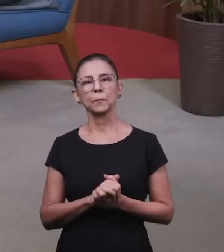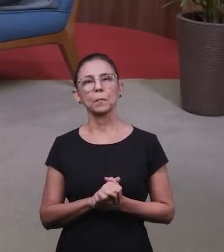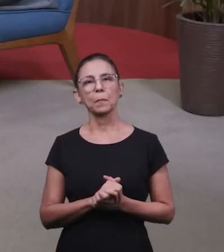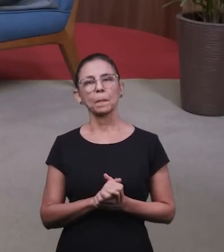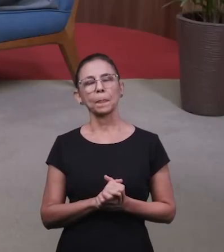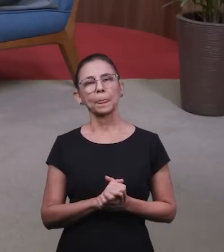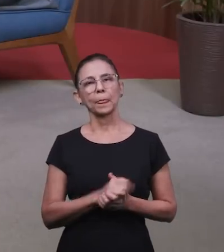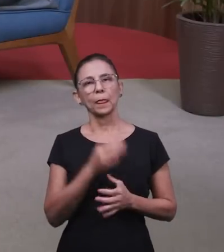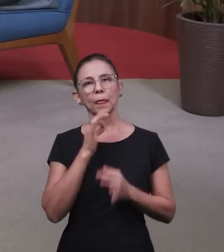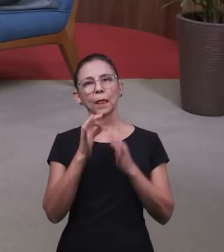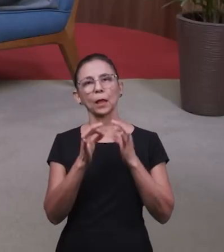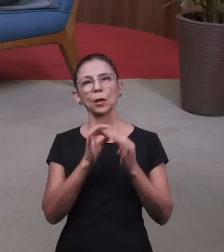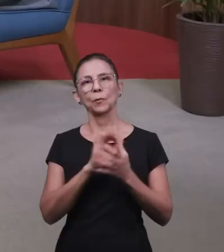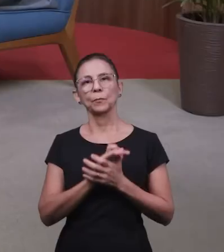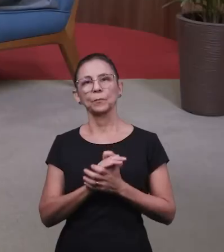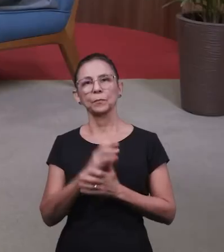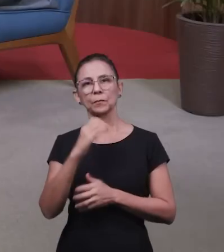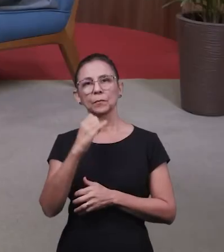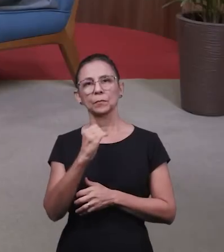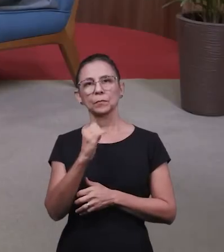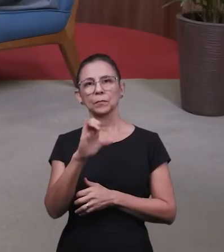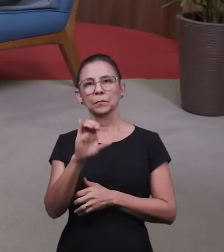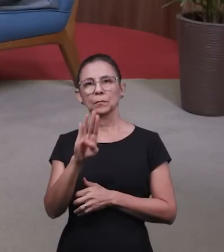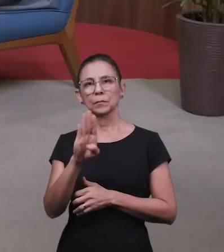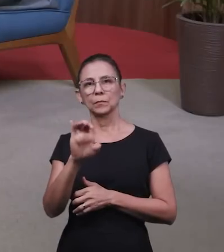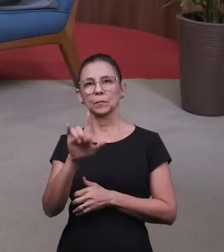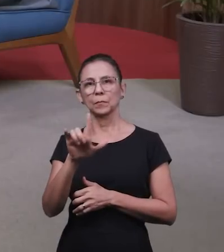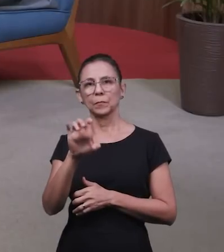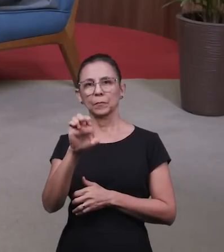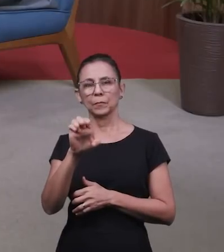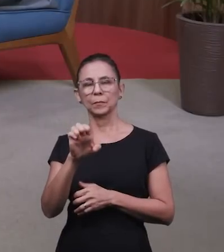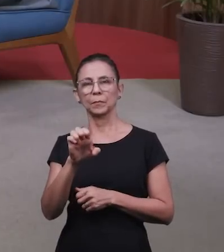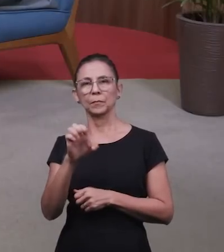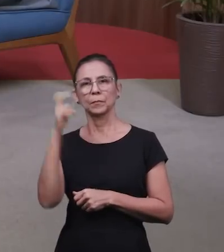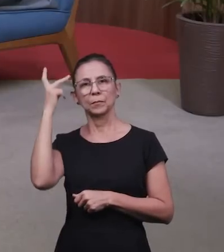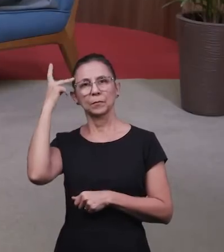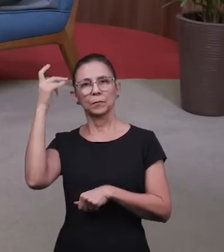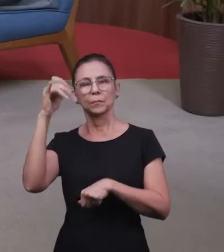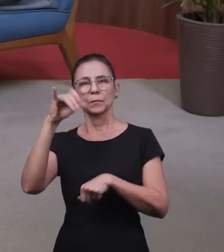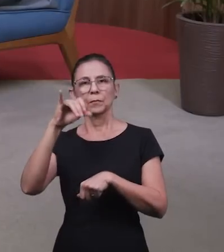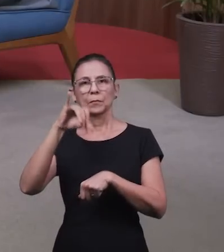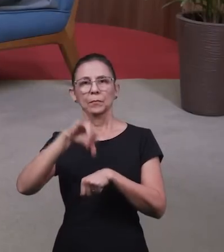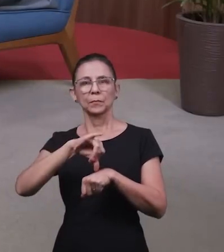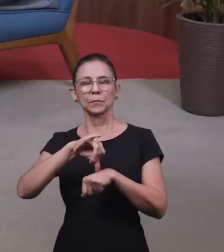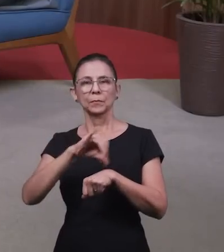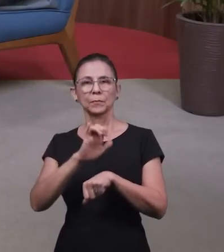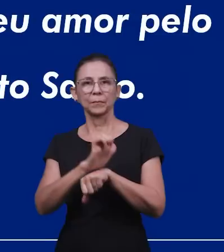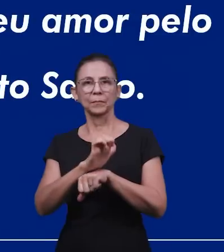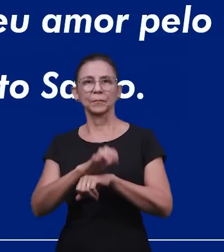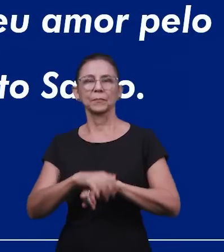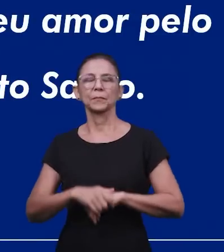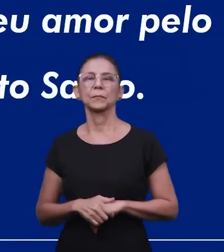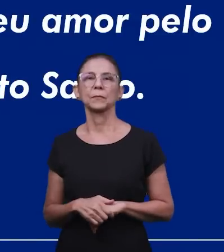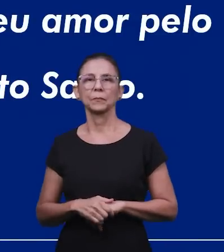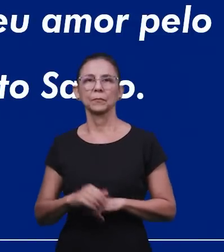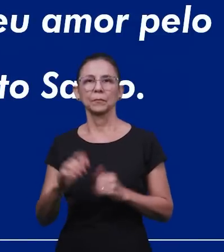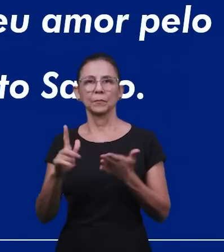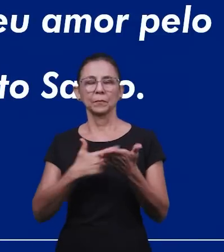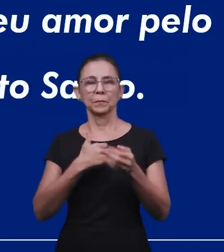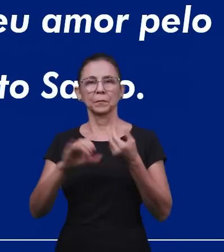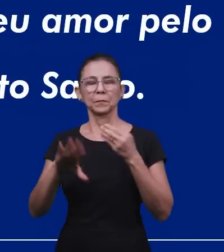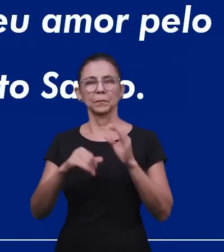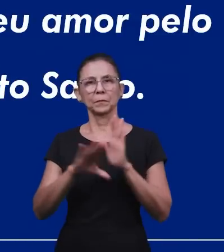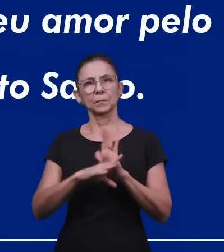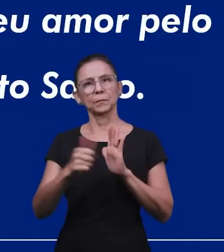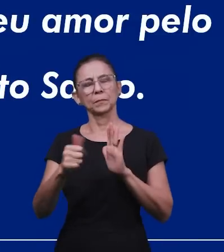no programa. É um comentário da nossa irmã Cibele Cristina, ela é de São Paulo, capital, e ela diz o seguinte: o texto de